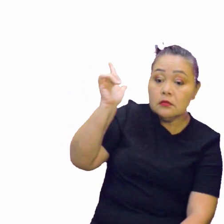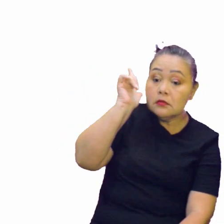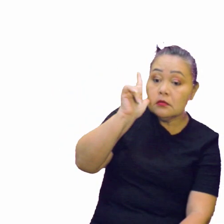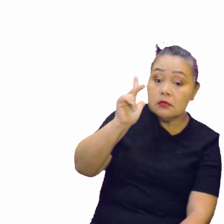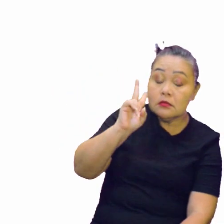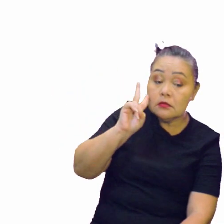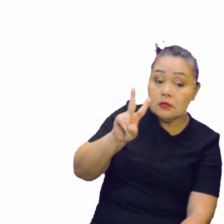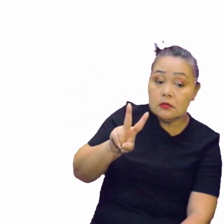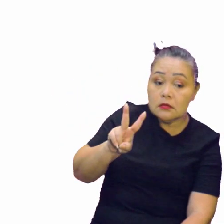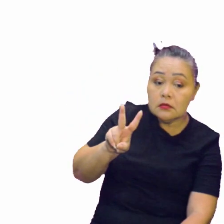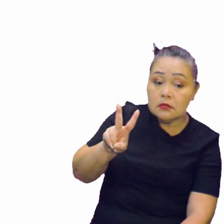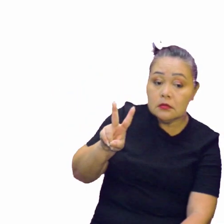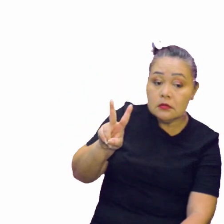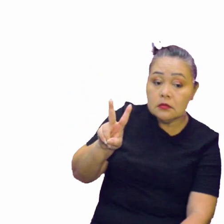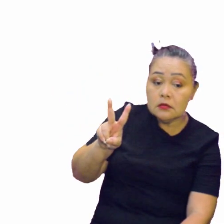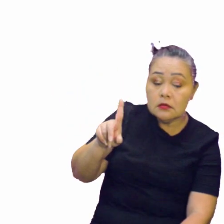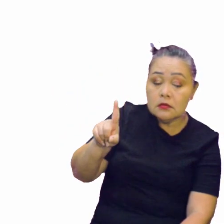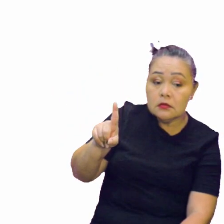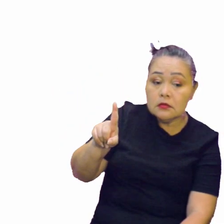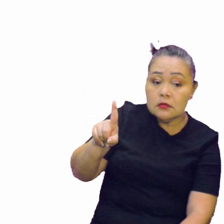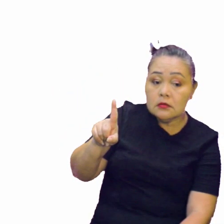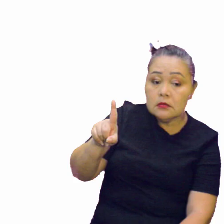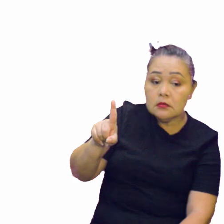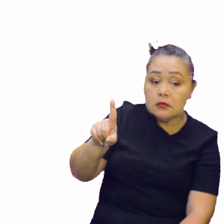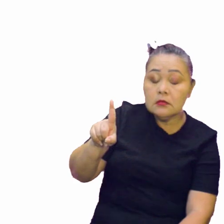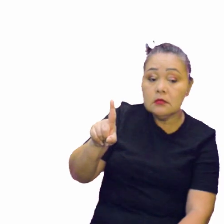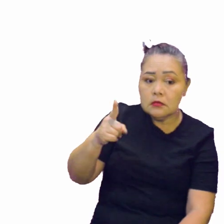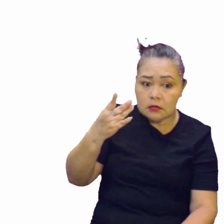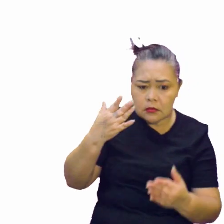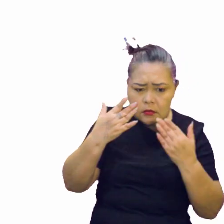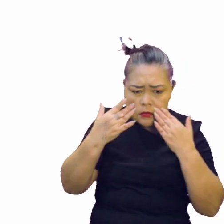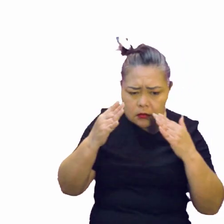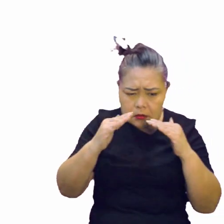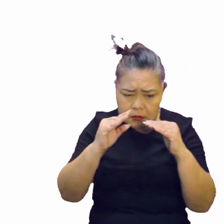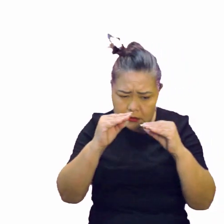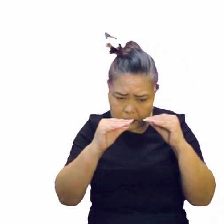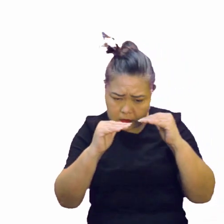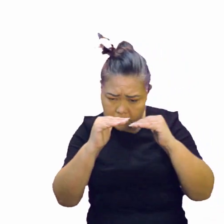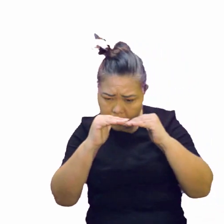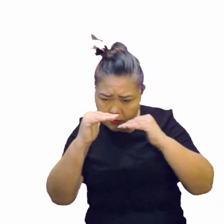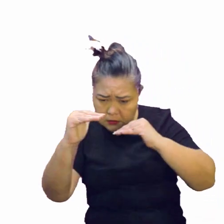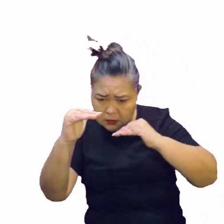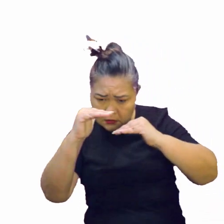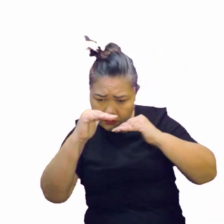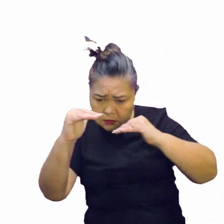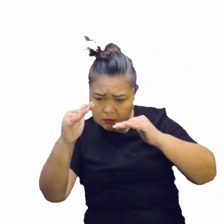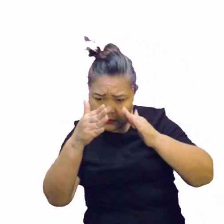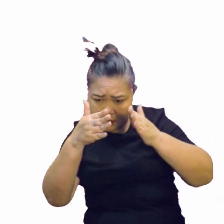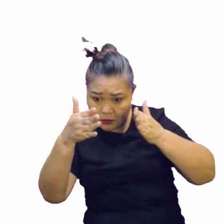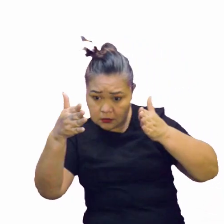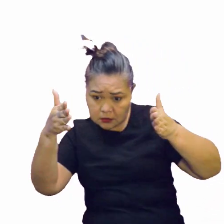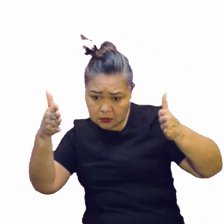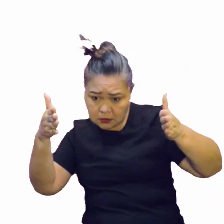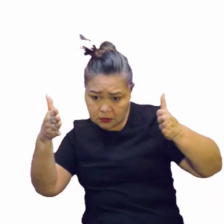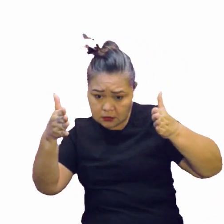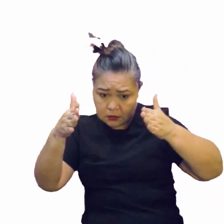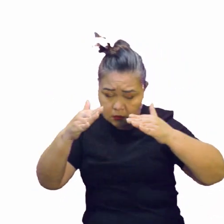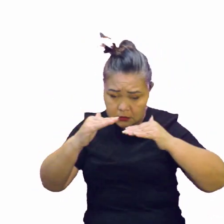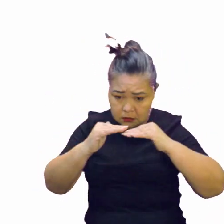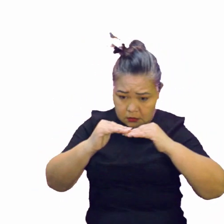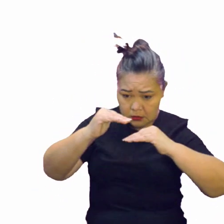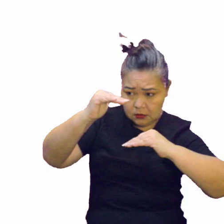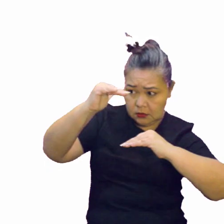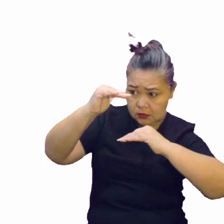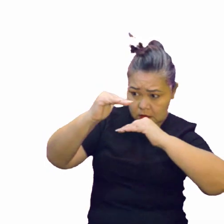que você tem que ver ainda. Enxerga as faixas de maior e menor